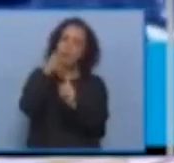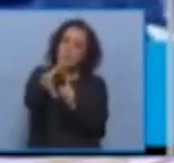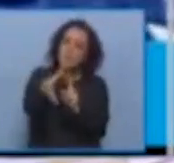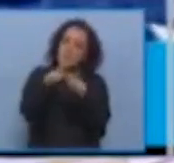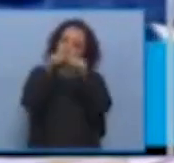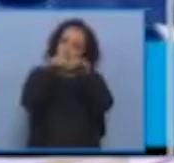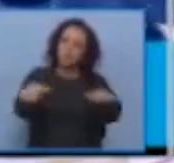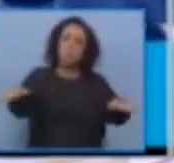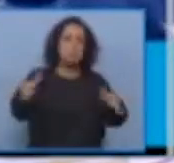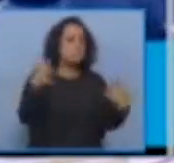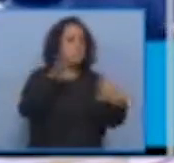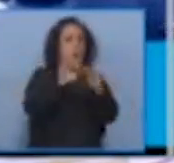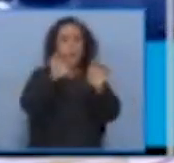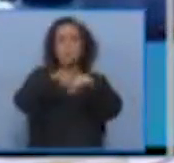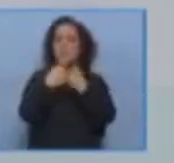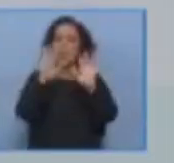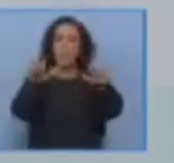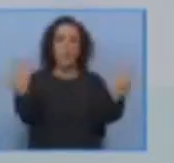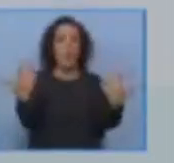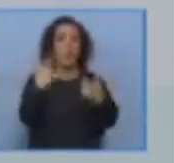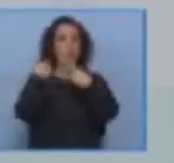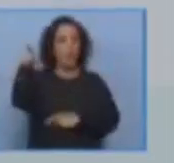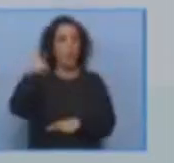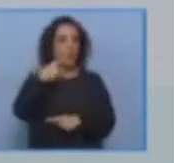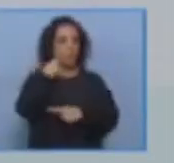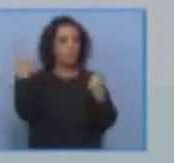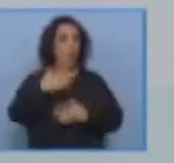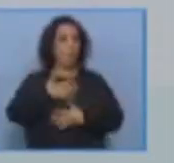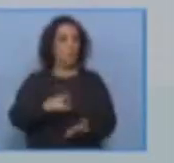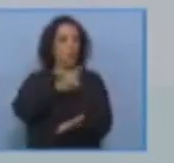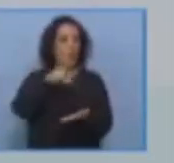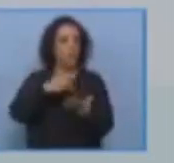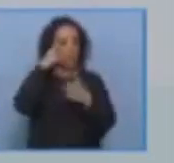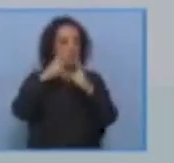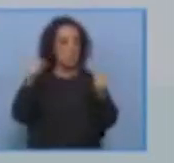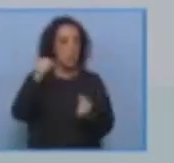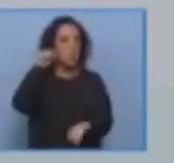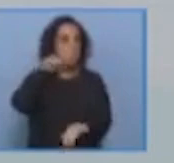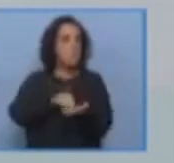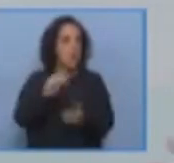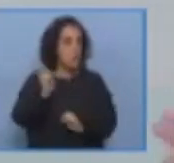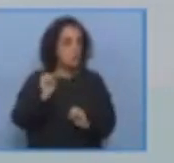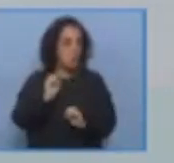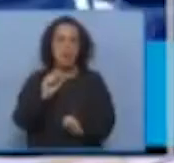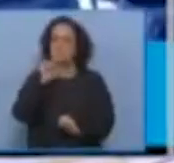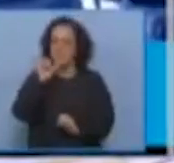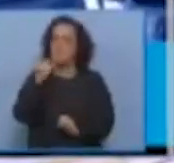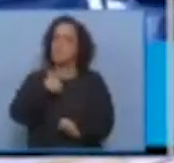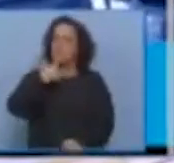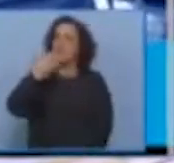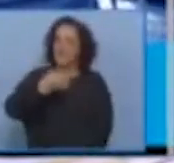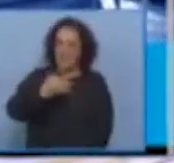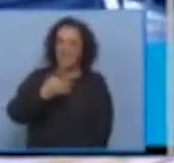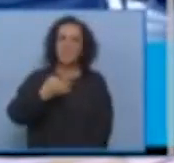para qualquer sociedade. Não é? E ele quer levar essa mensagem também ao Japão. Já manifestou essa intenção, não está nada marcado. Ainda não, pois. Mas é a intenção... eu acredito que